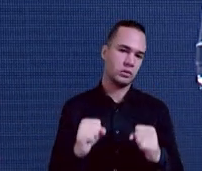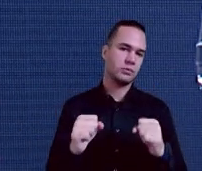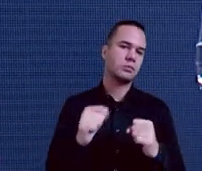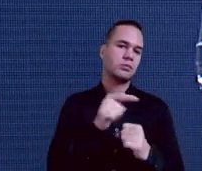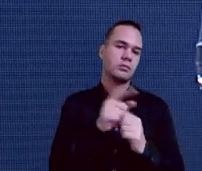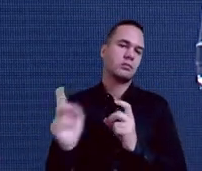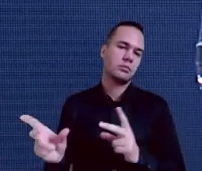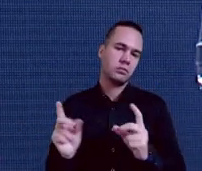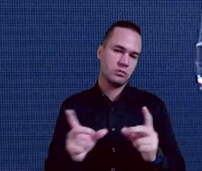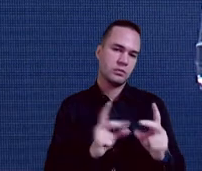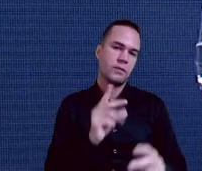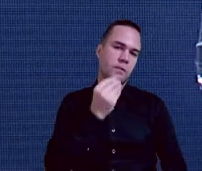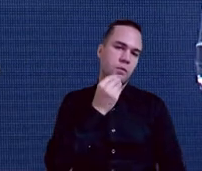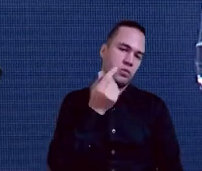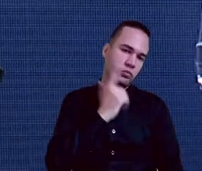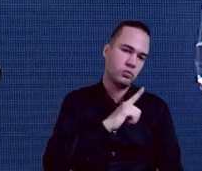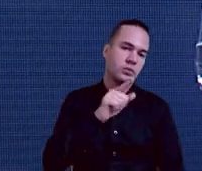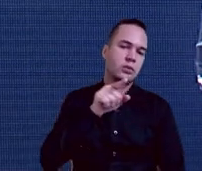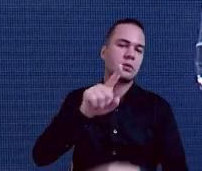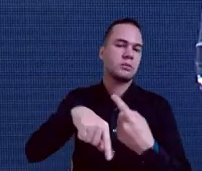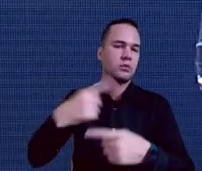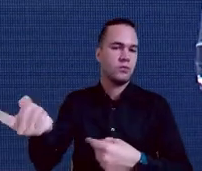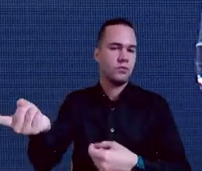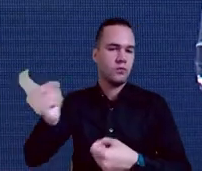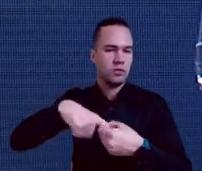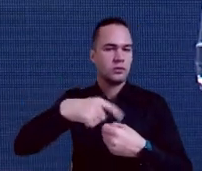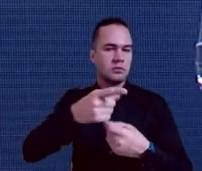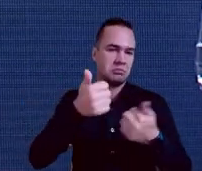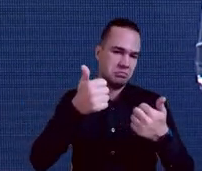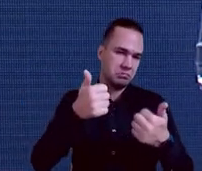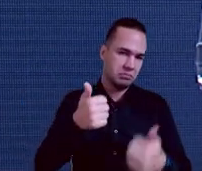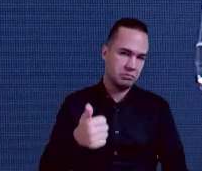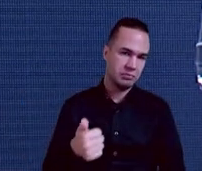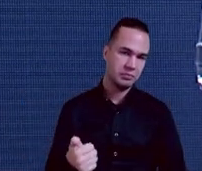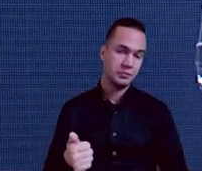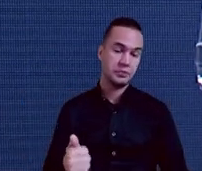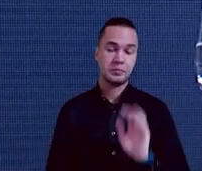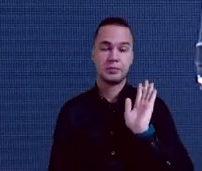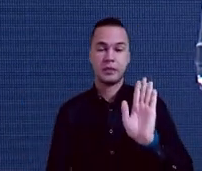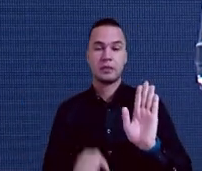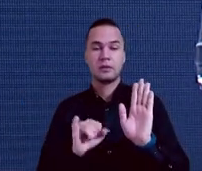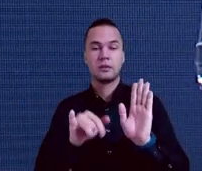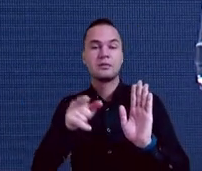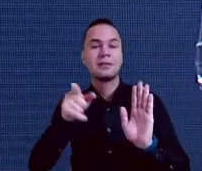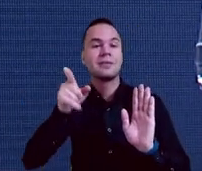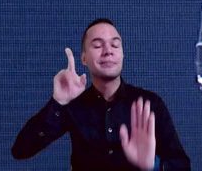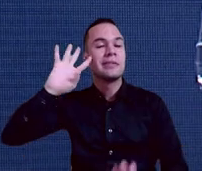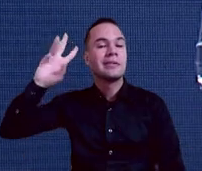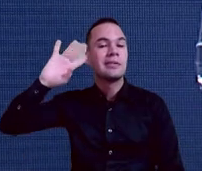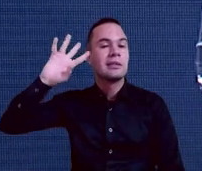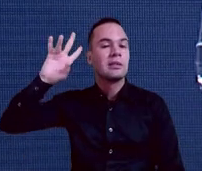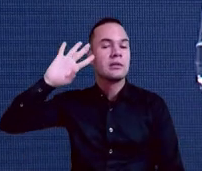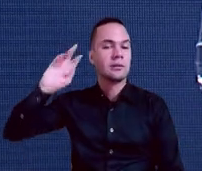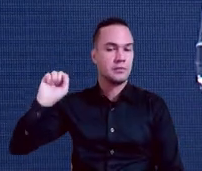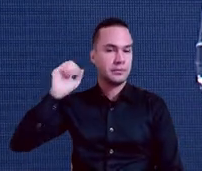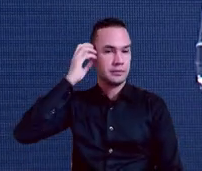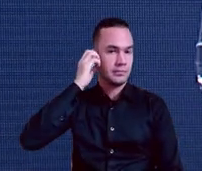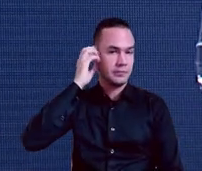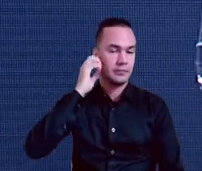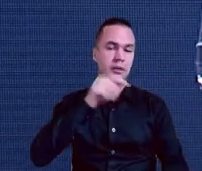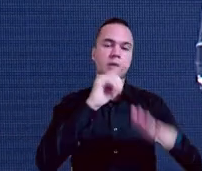uma oportunidade de sair de realizar um bom retorno mas se você parar para pensar que essas empresas